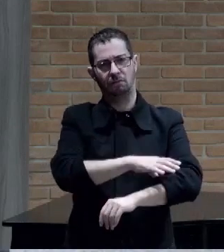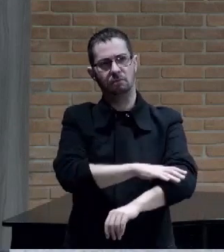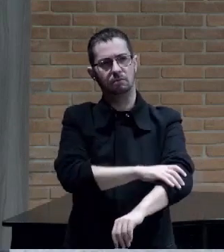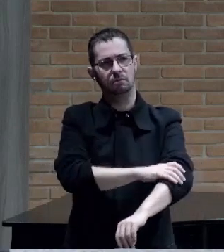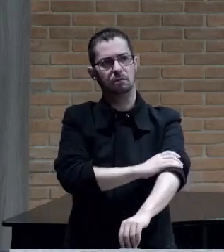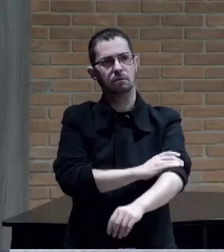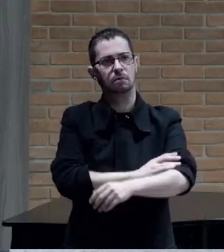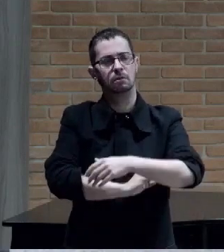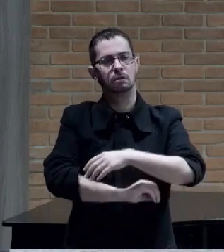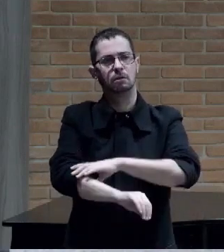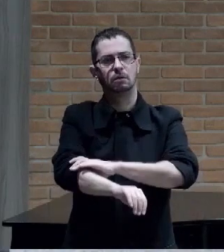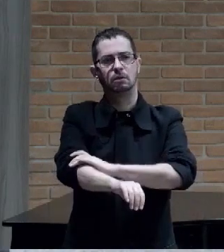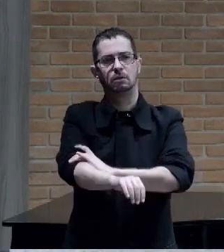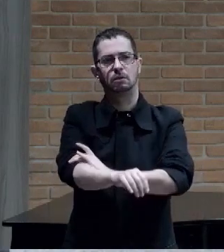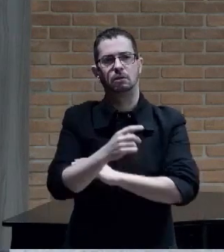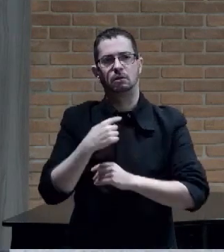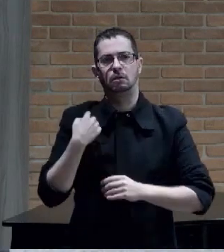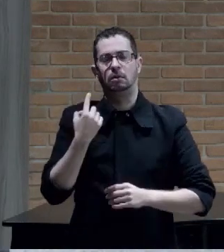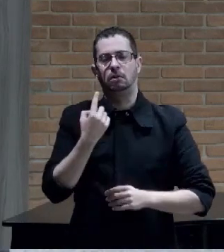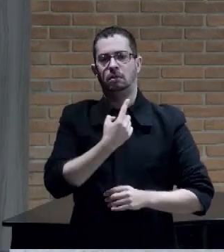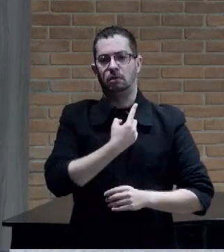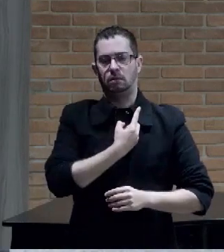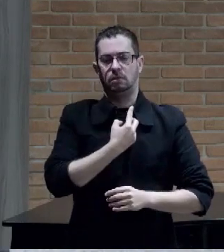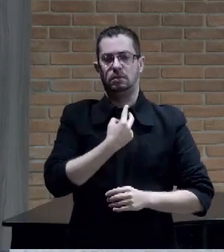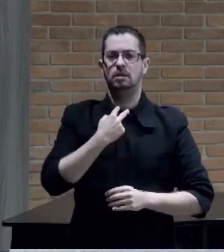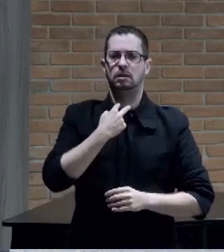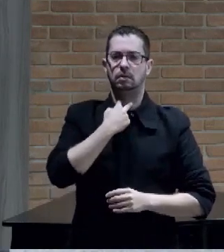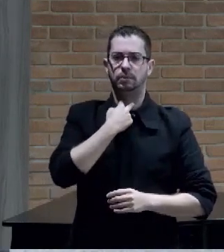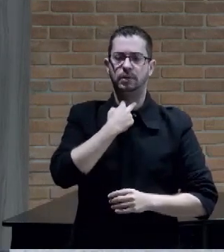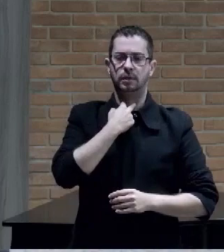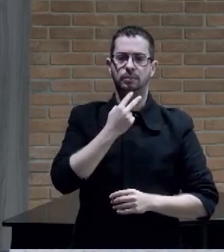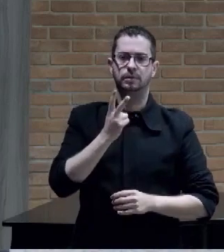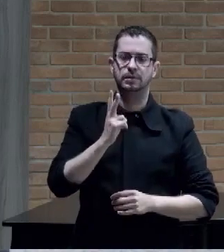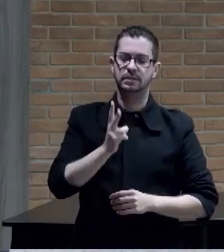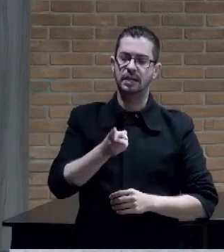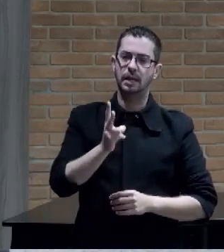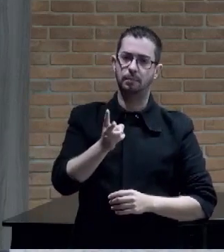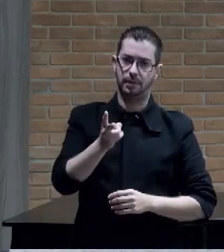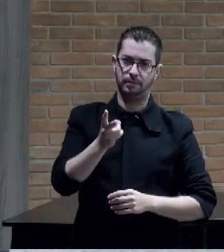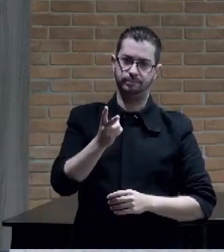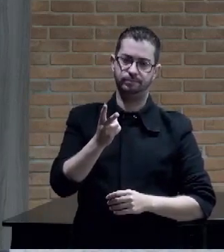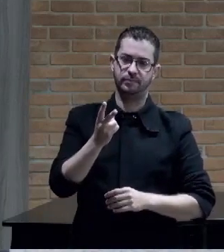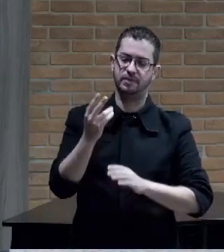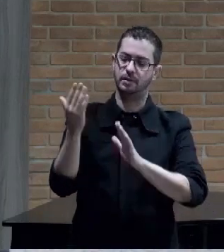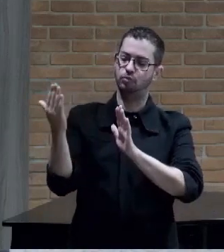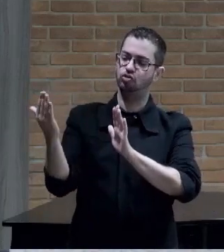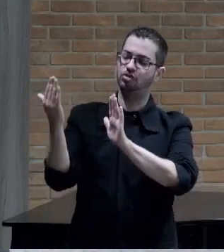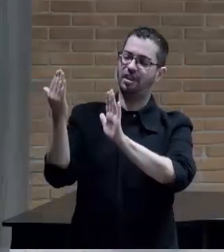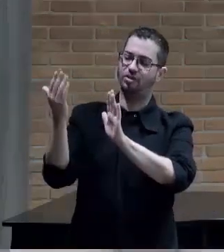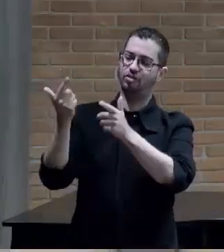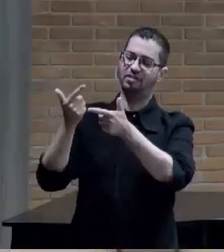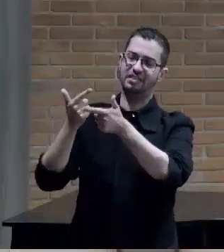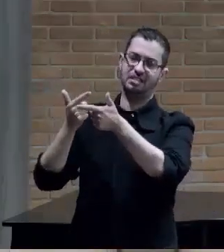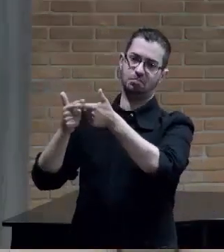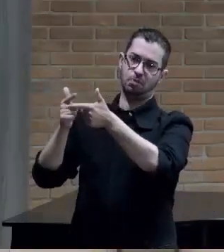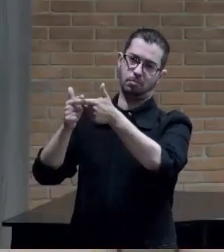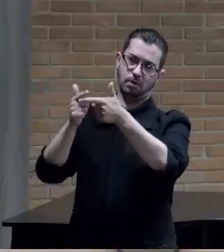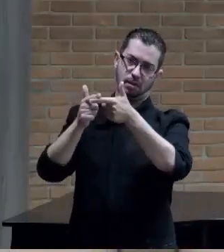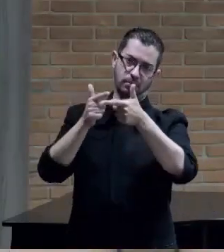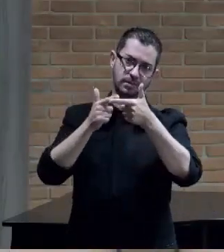Então nós não podemos, todas as vezes que nós estamos diante dessa situação de